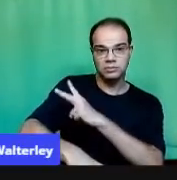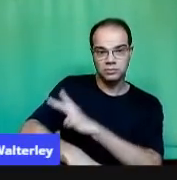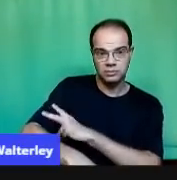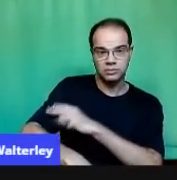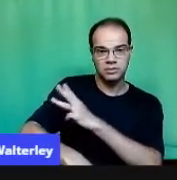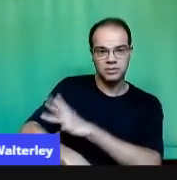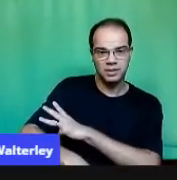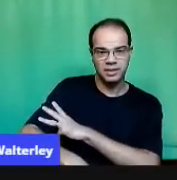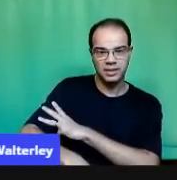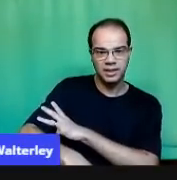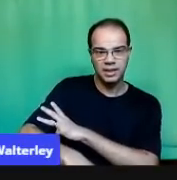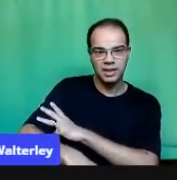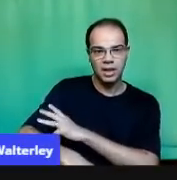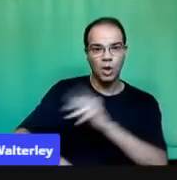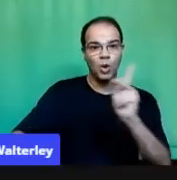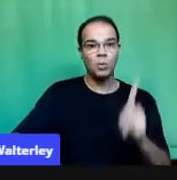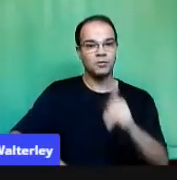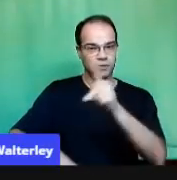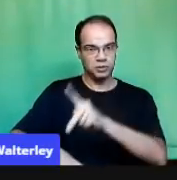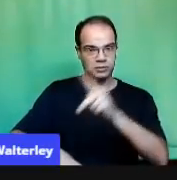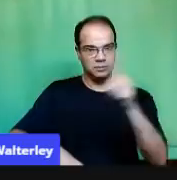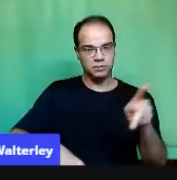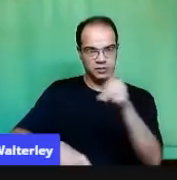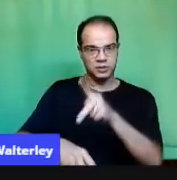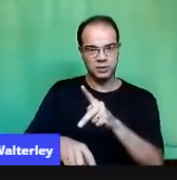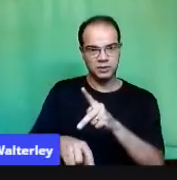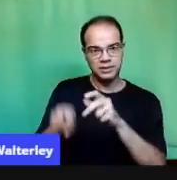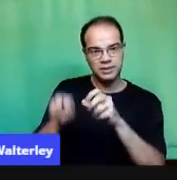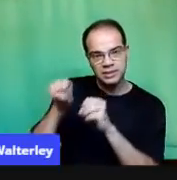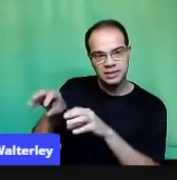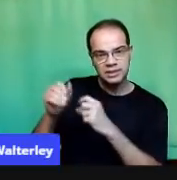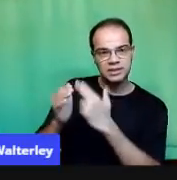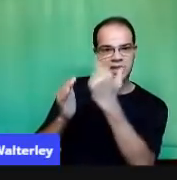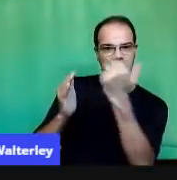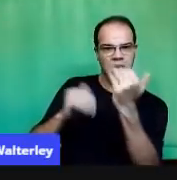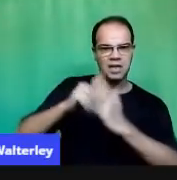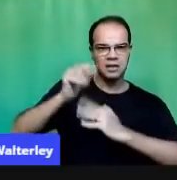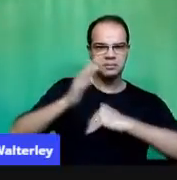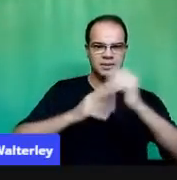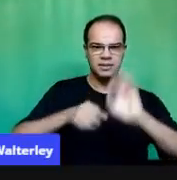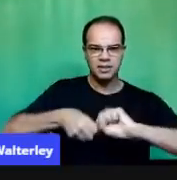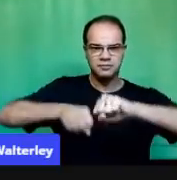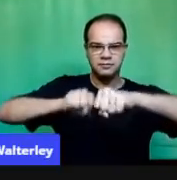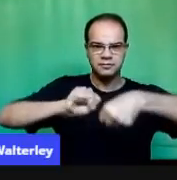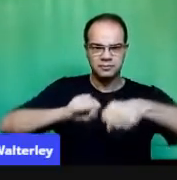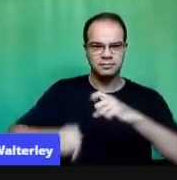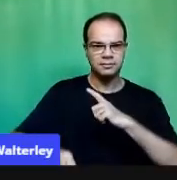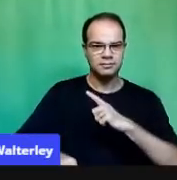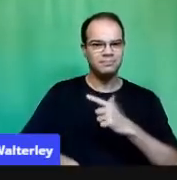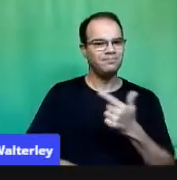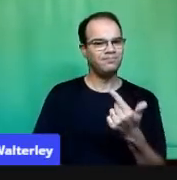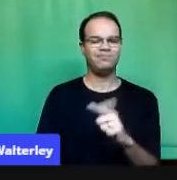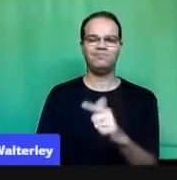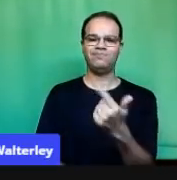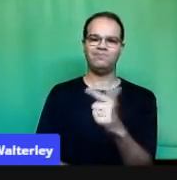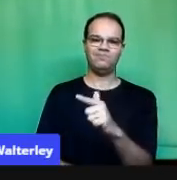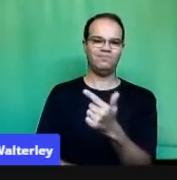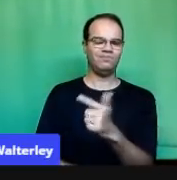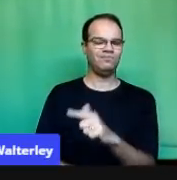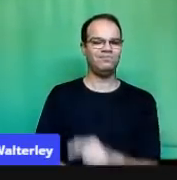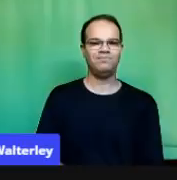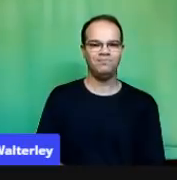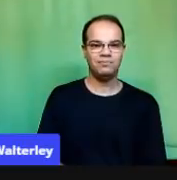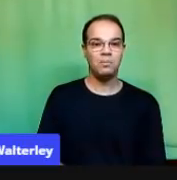profissional de arte, habilitado em arte, para trabalhar com essa criança. Porém, o professor